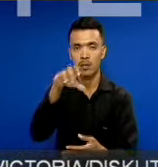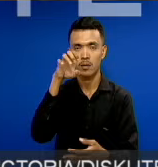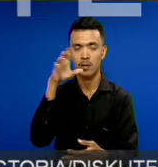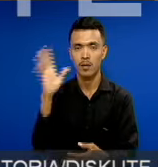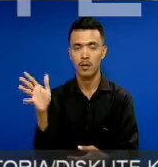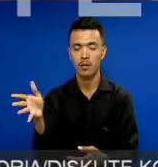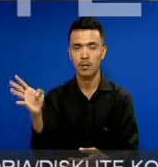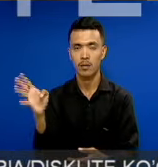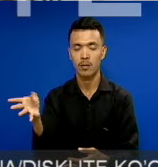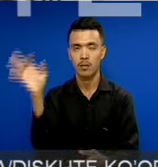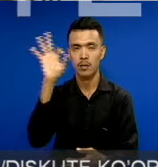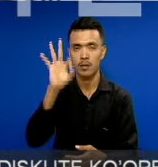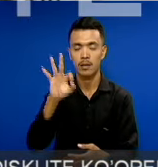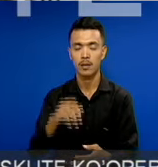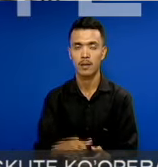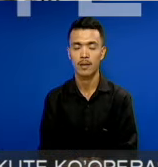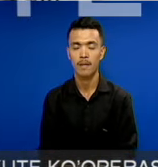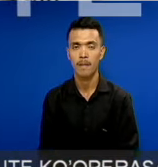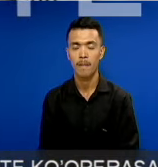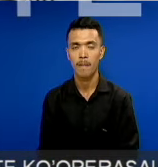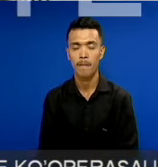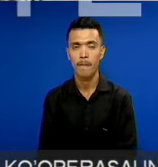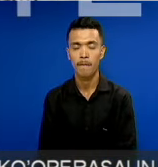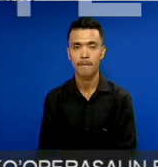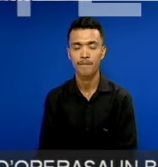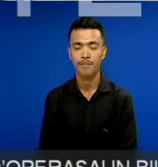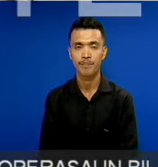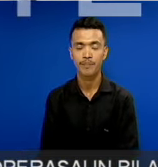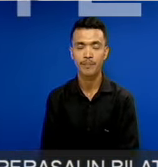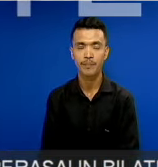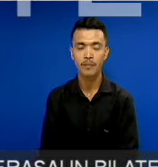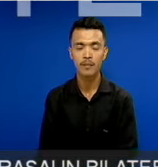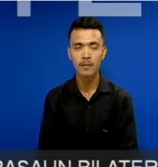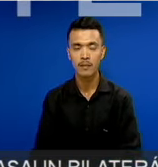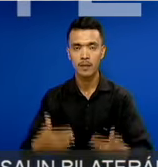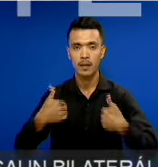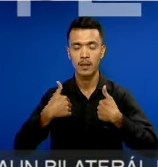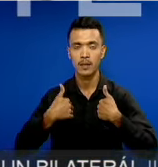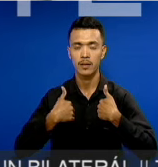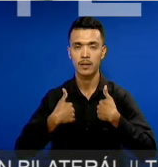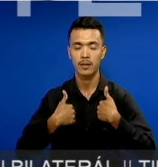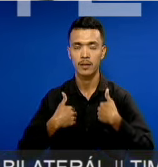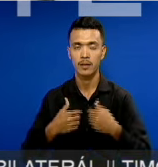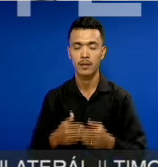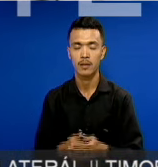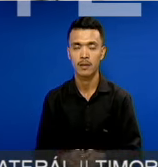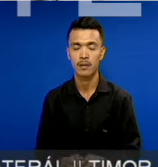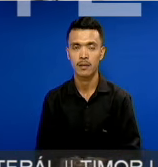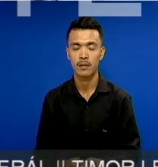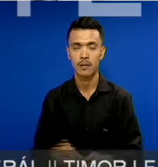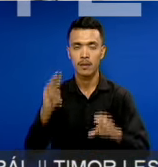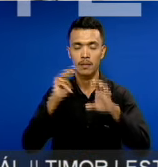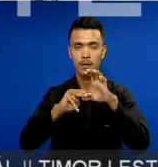sia. Ia marca ruas neve, maka mos ia categoria condicional significa